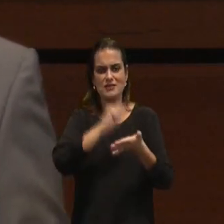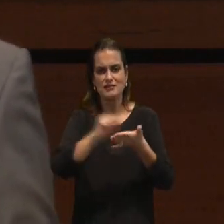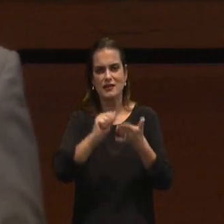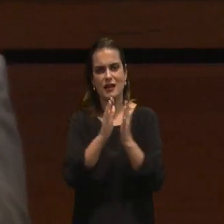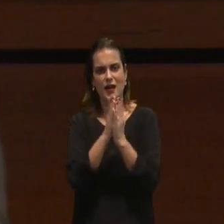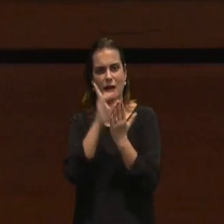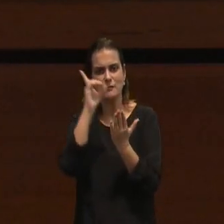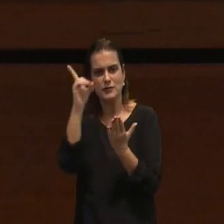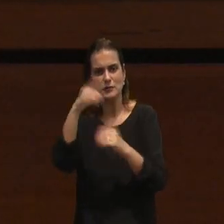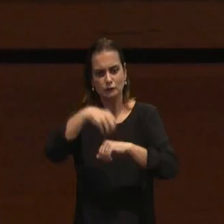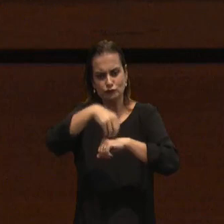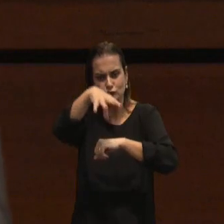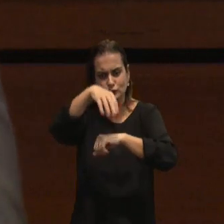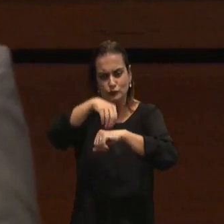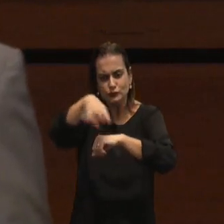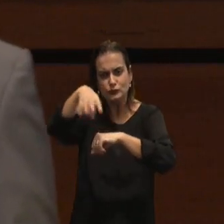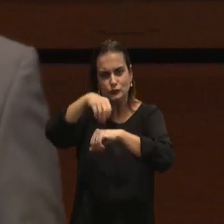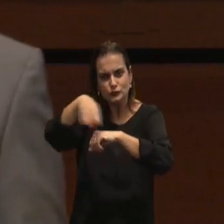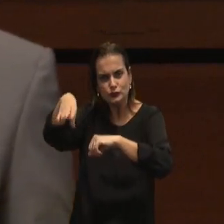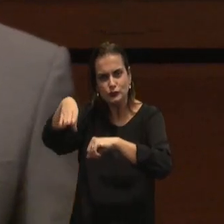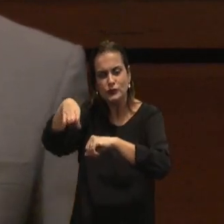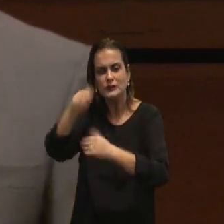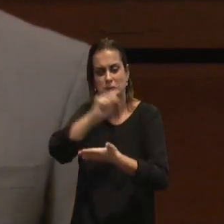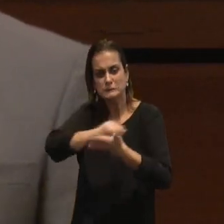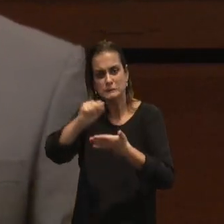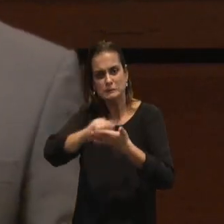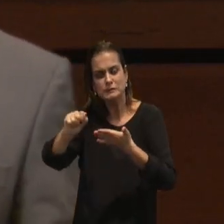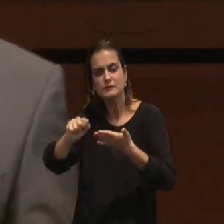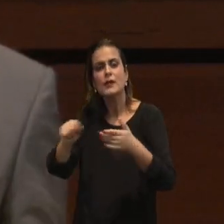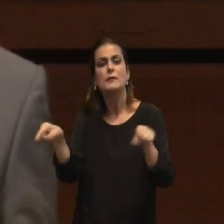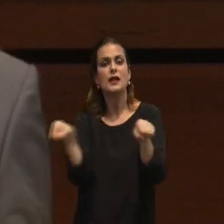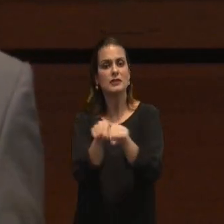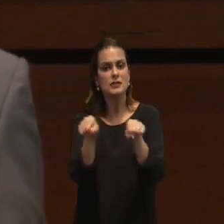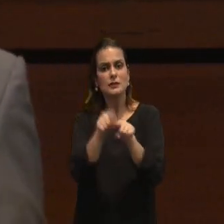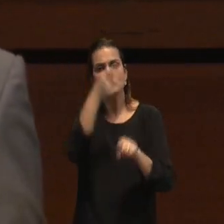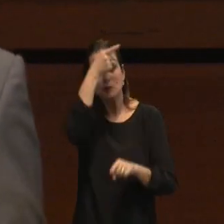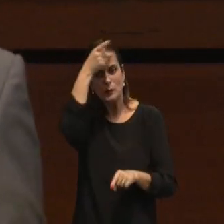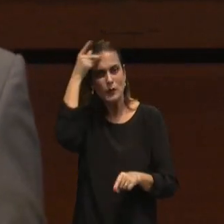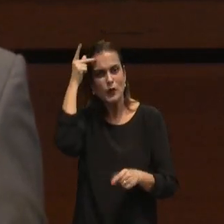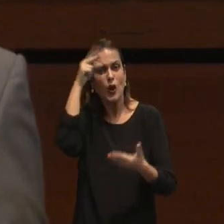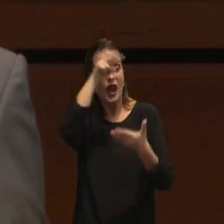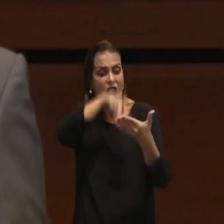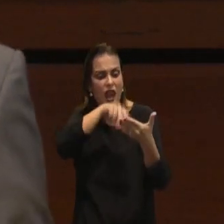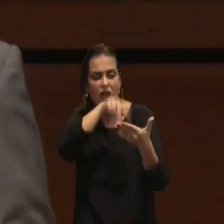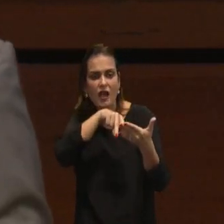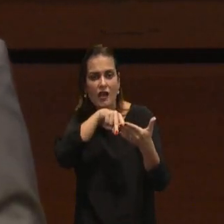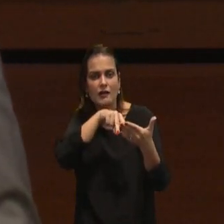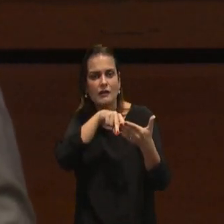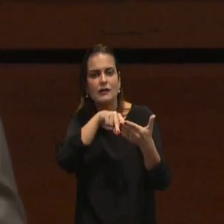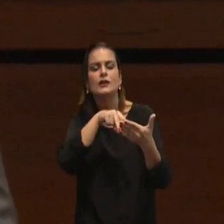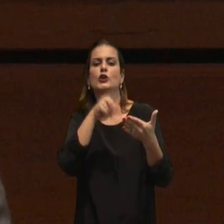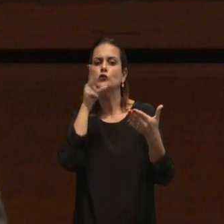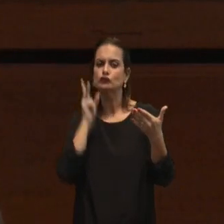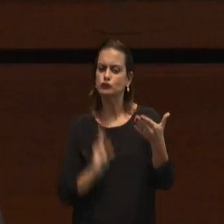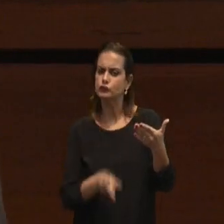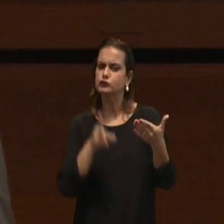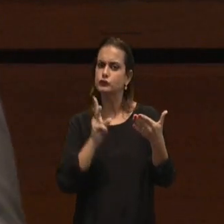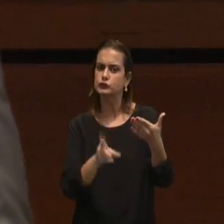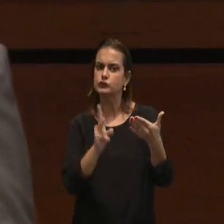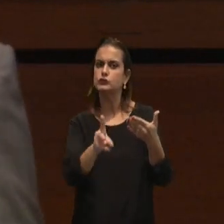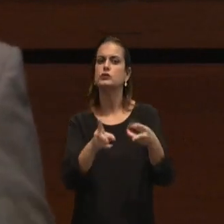Escrituras, transmitindo aos seus leitores, para que também estes leitores mantivessem